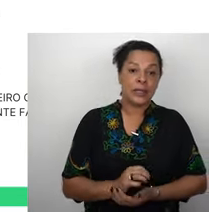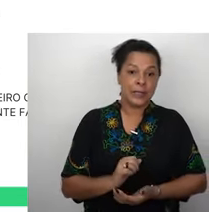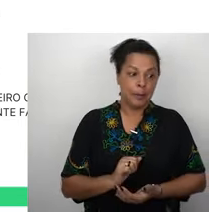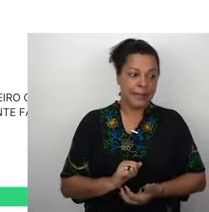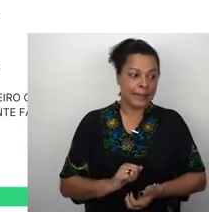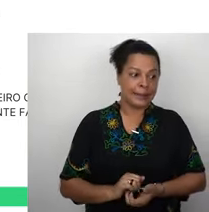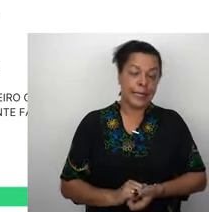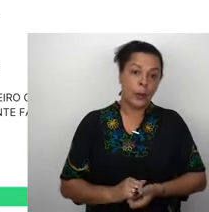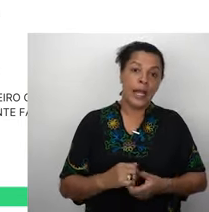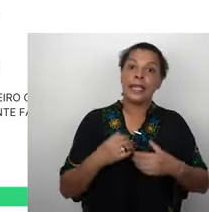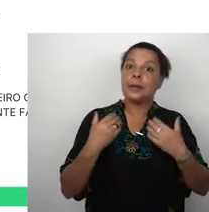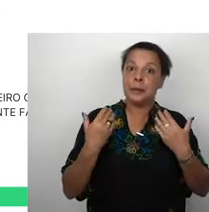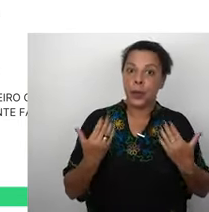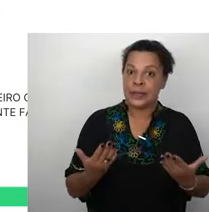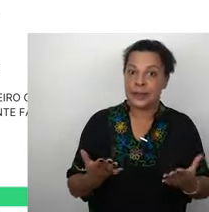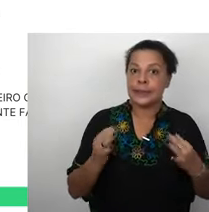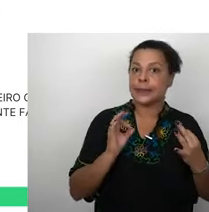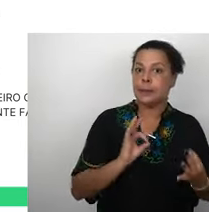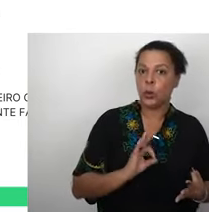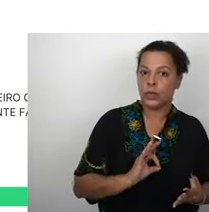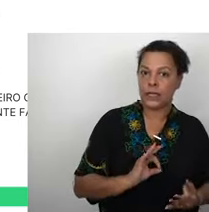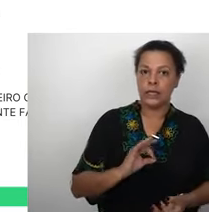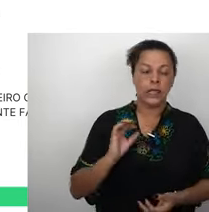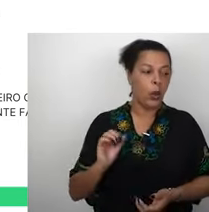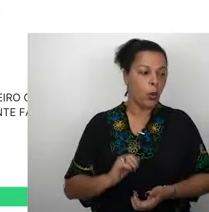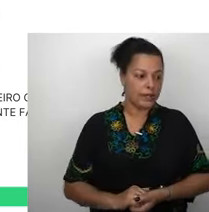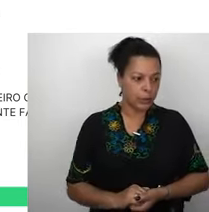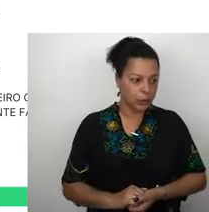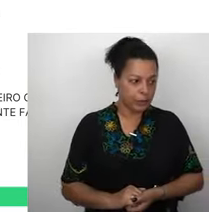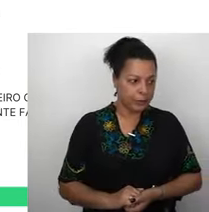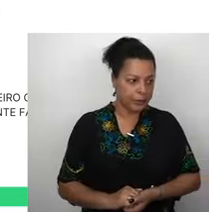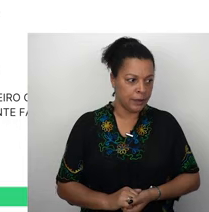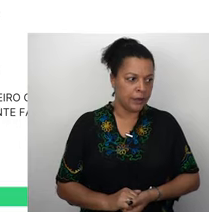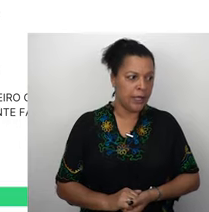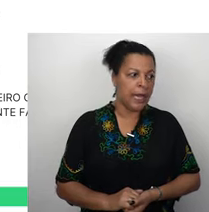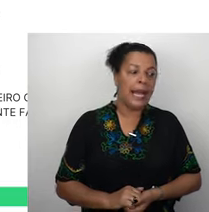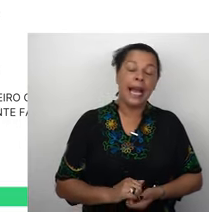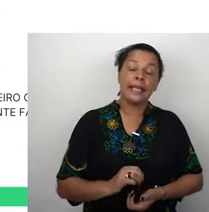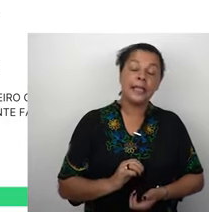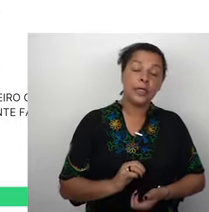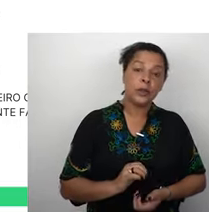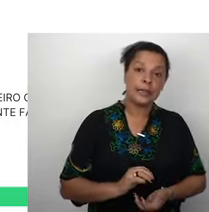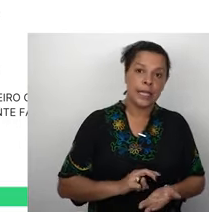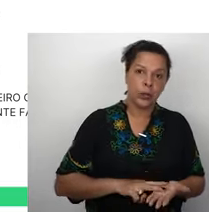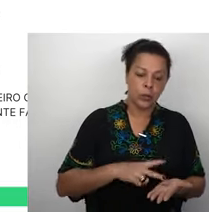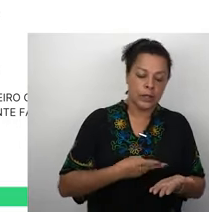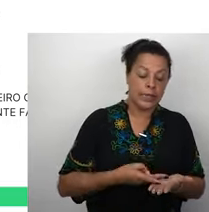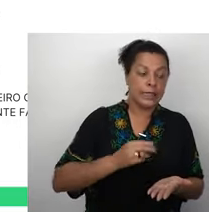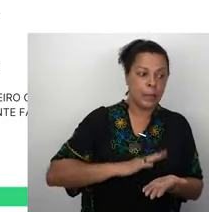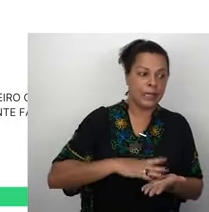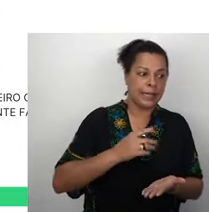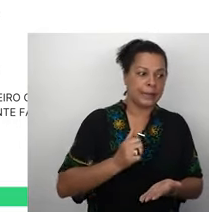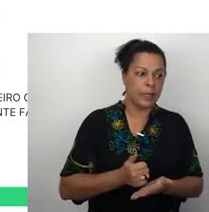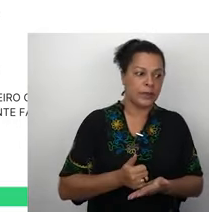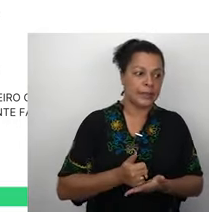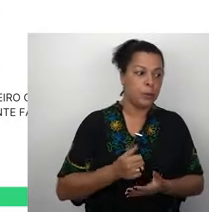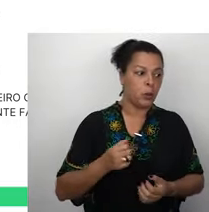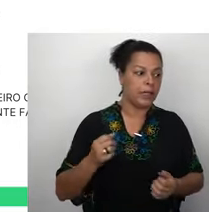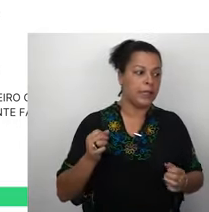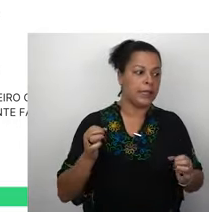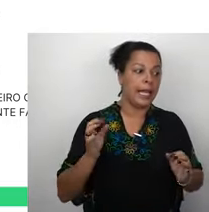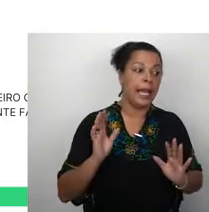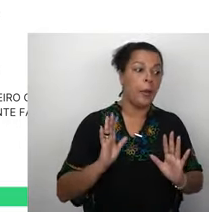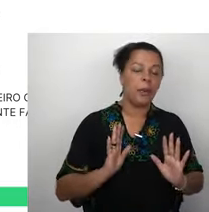Modalidades da tradução e interpretação, ela também pode ser simultânea ou consecutiva. A tradução e